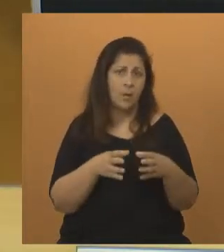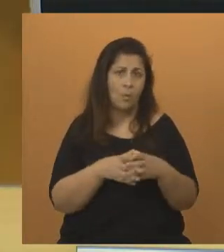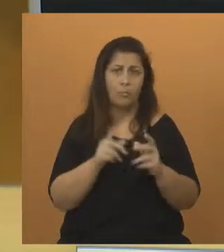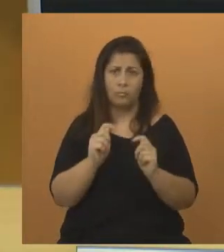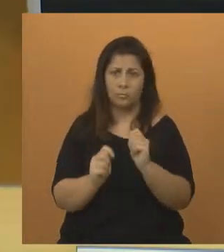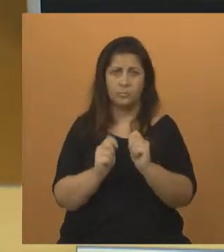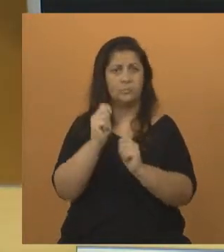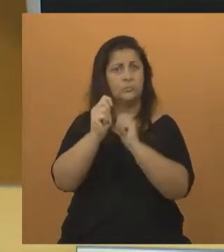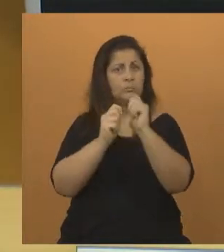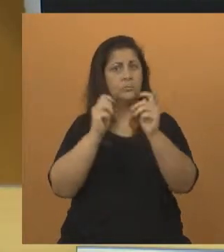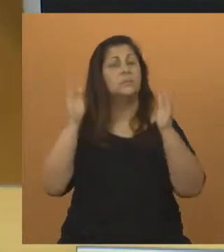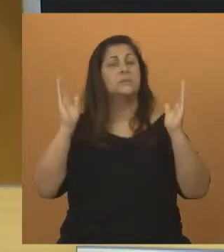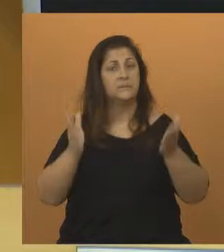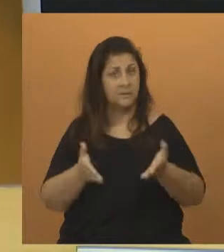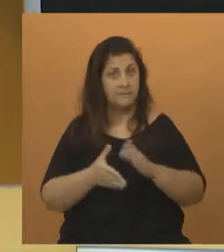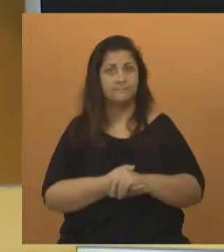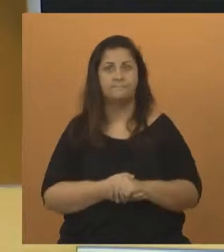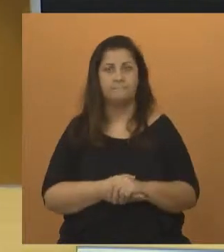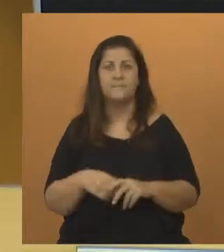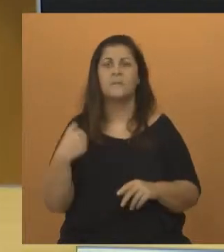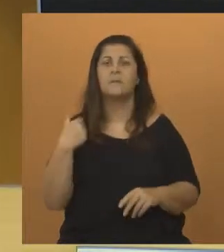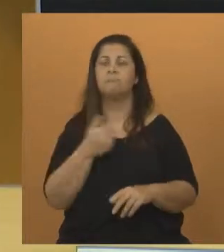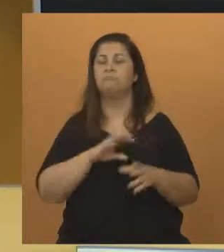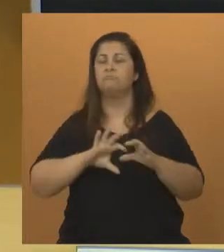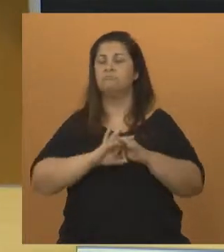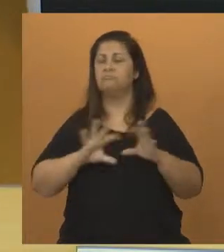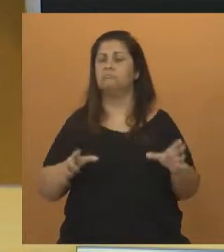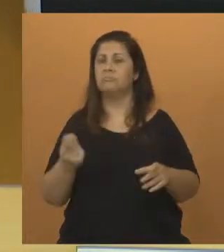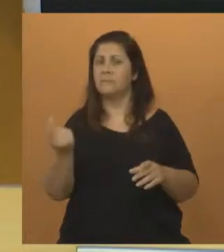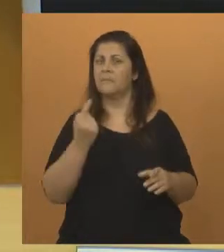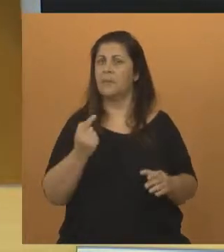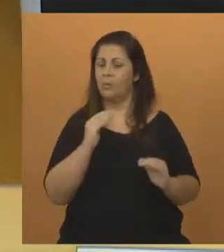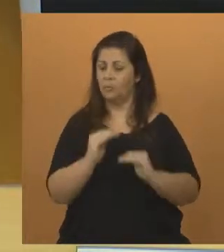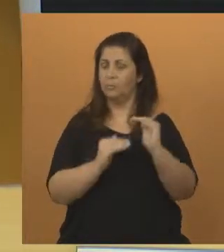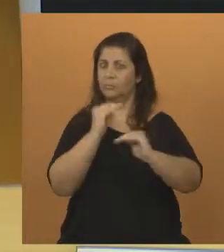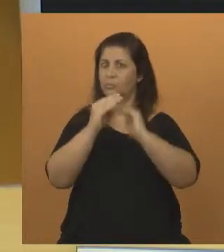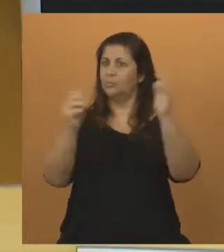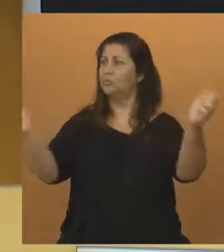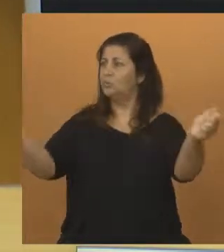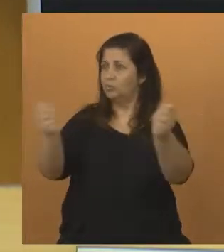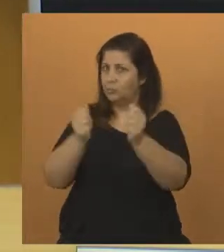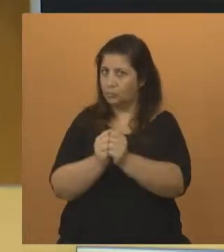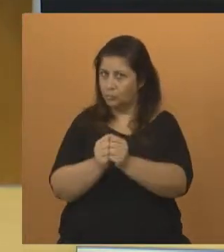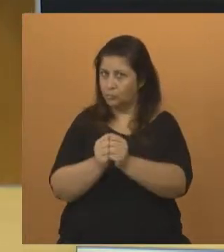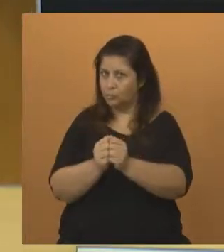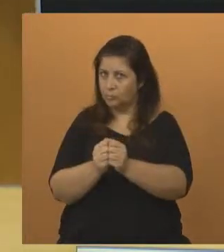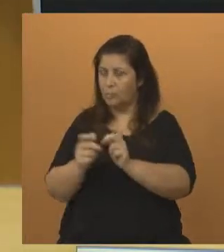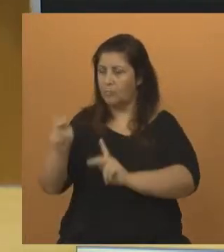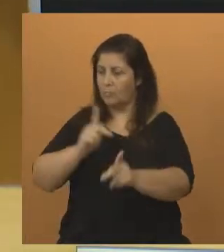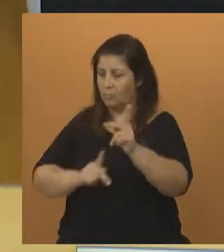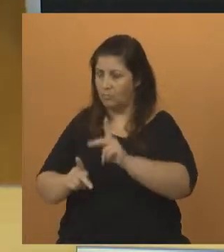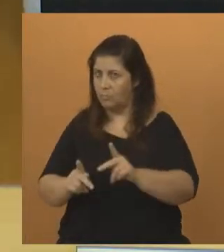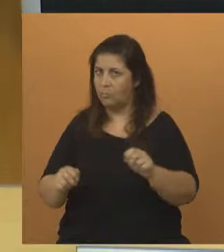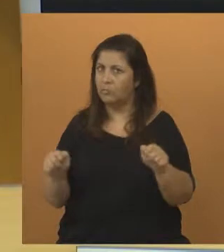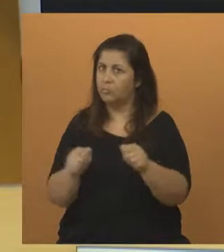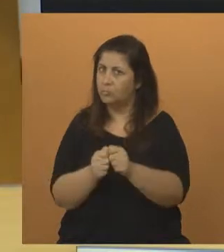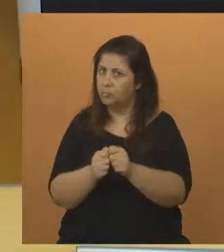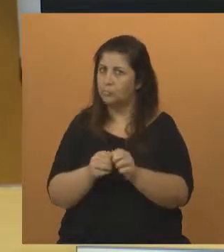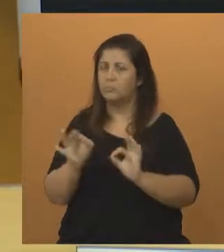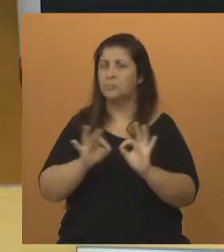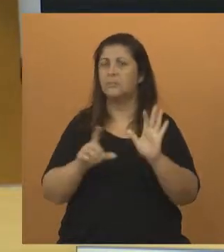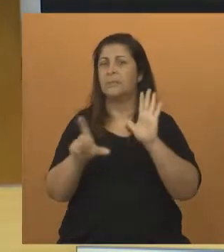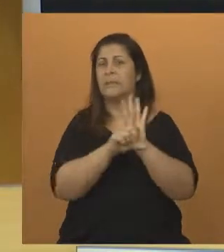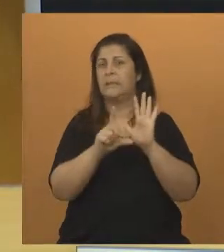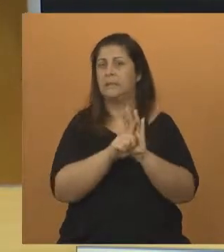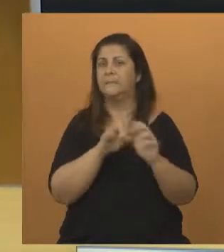já constituída. Então, a gente está aberto para construir junto com a sociedade as leis que vai